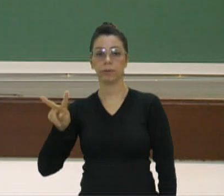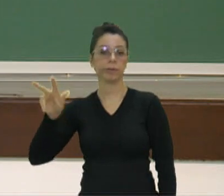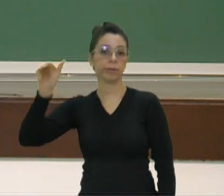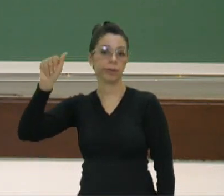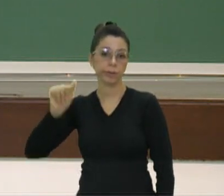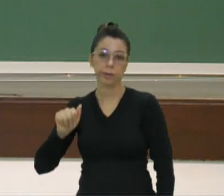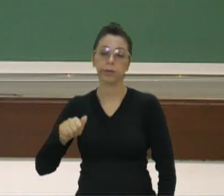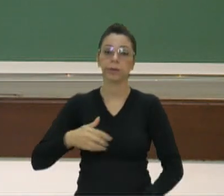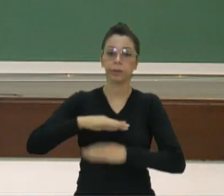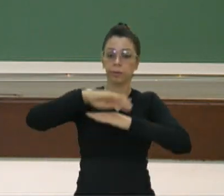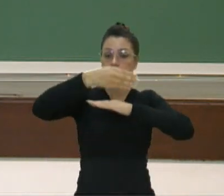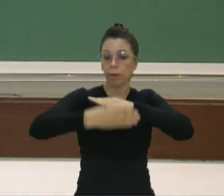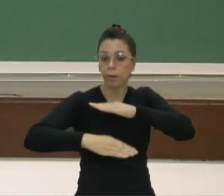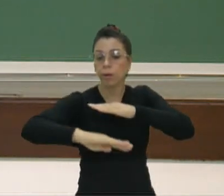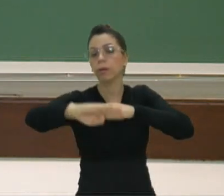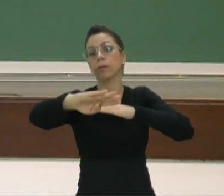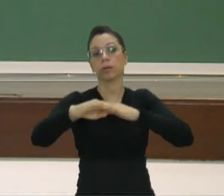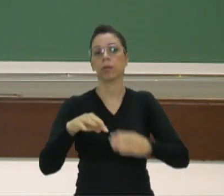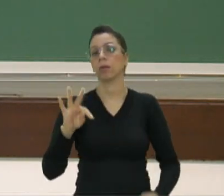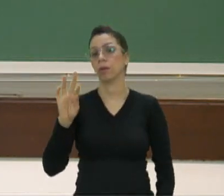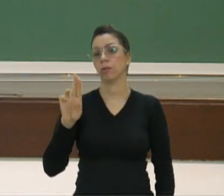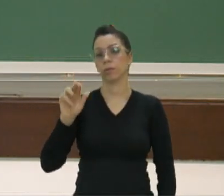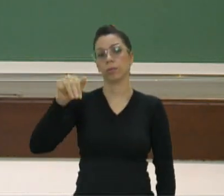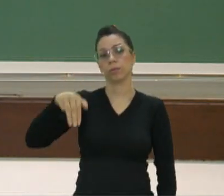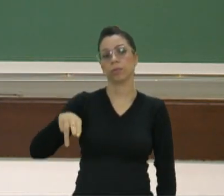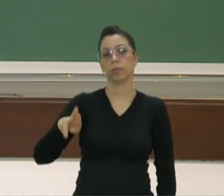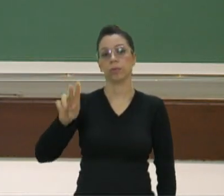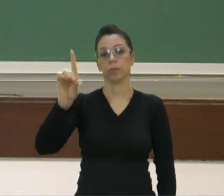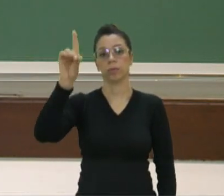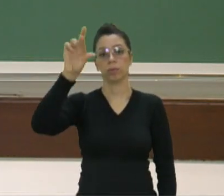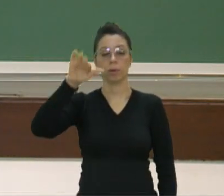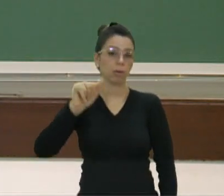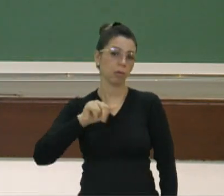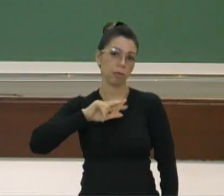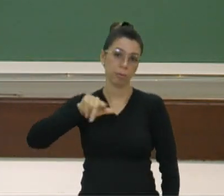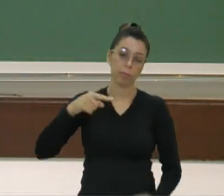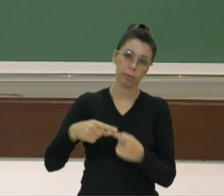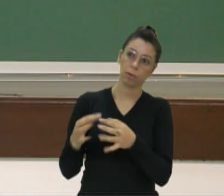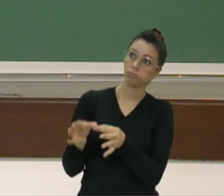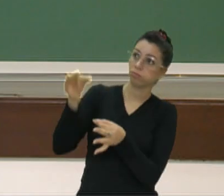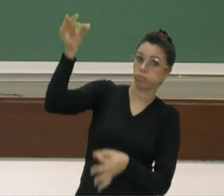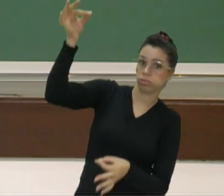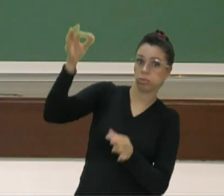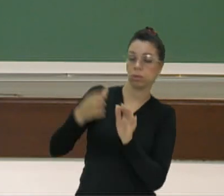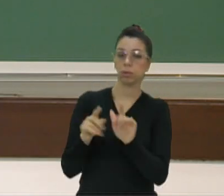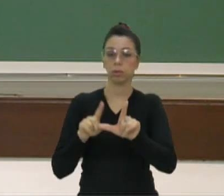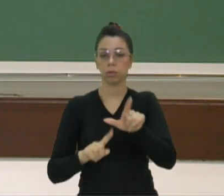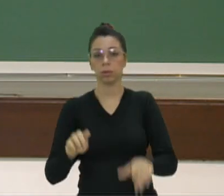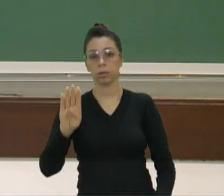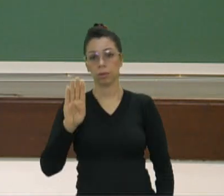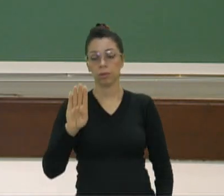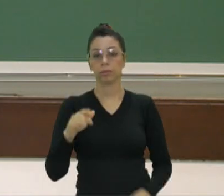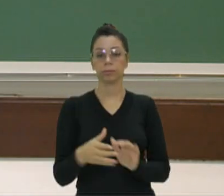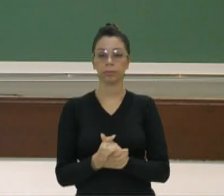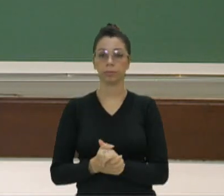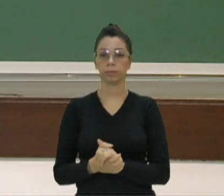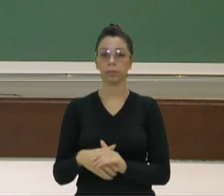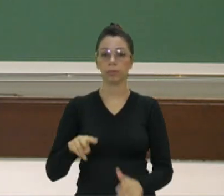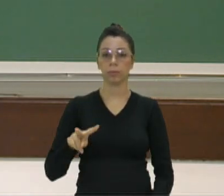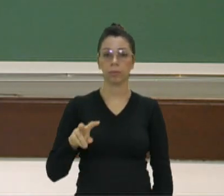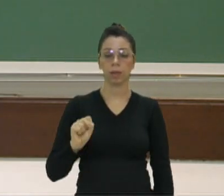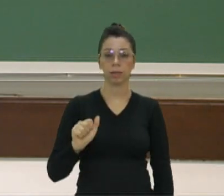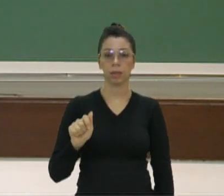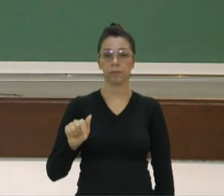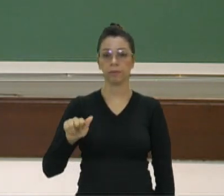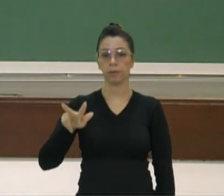estepes, cerrados. Então, a tundra não pode ser a eleita, porque ela está numa área muito alta. Na letra B, savanas localizam-se no bioma da